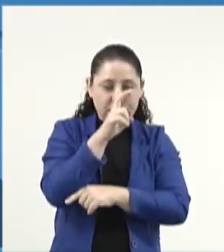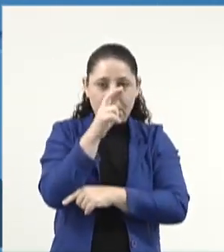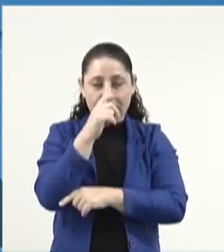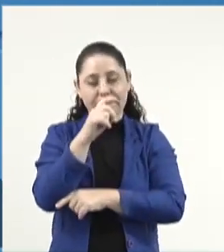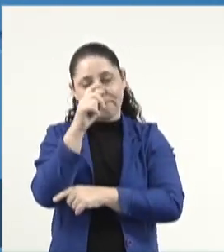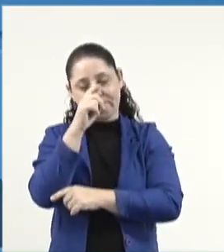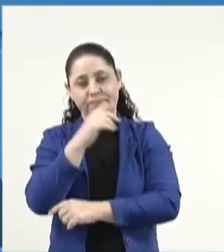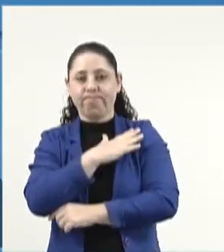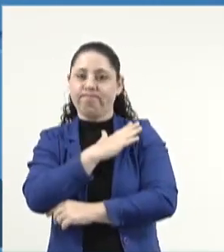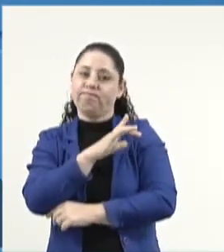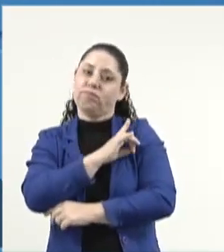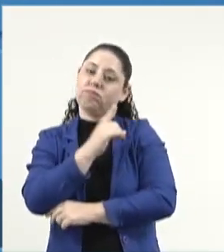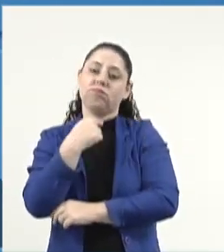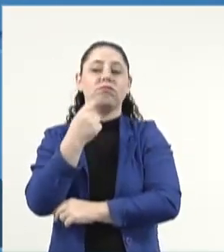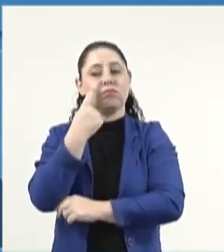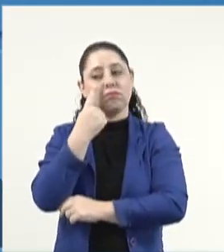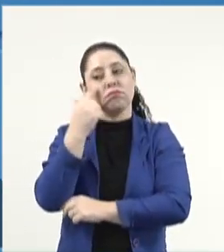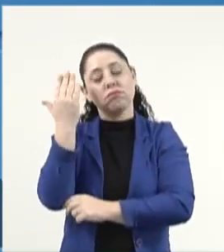Davi, viam